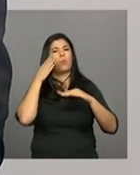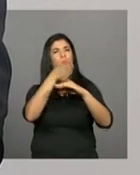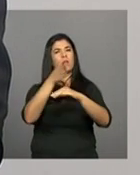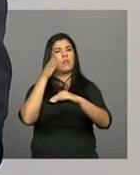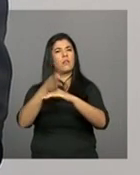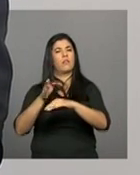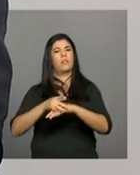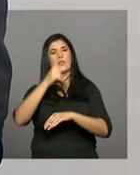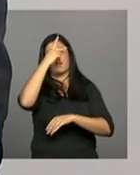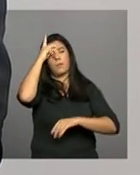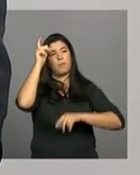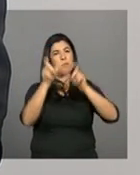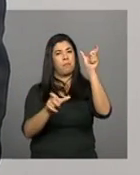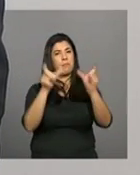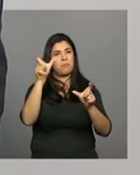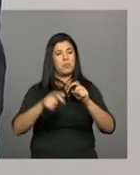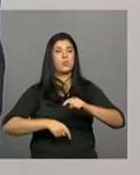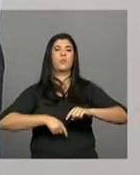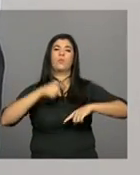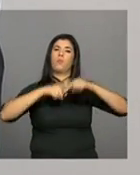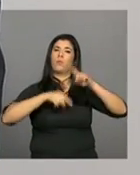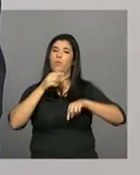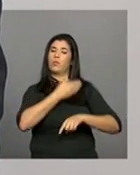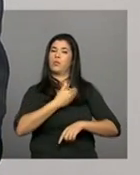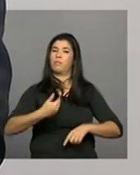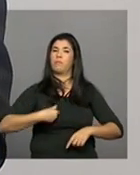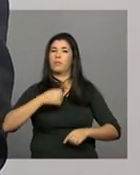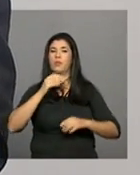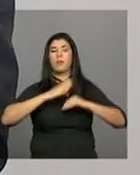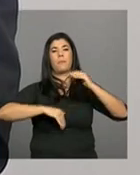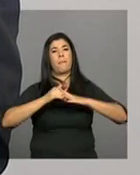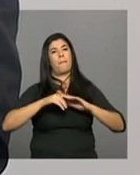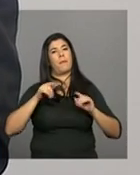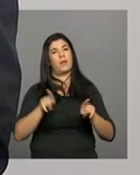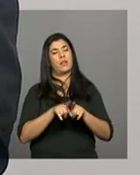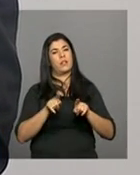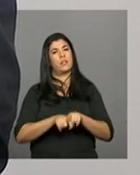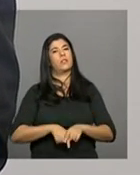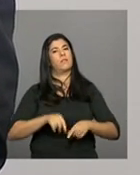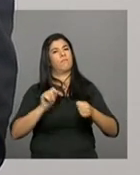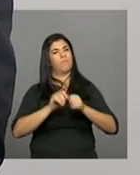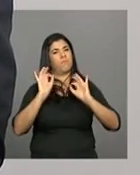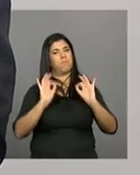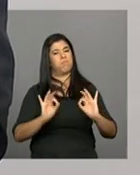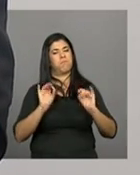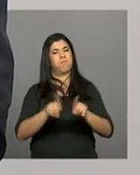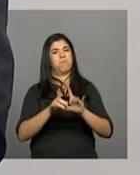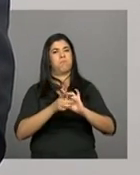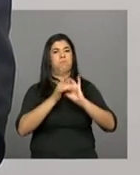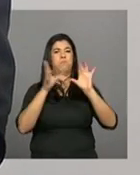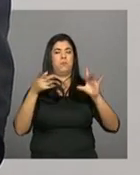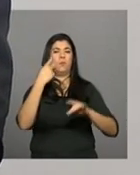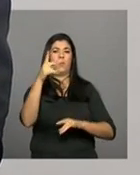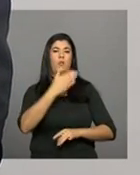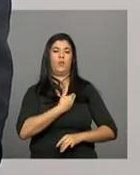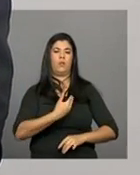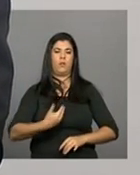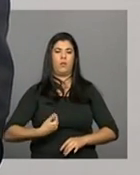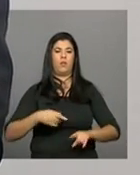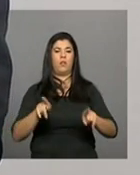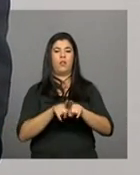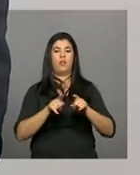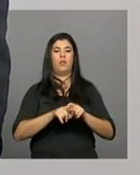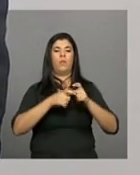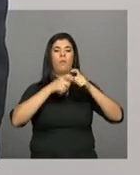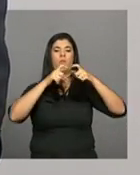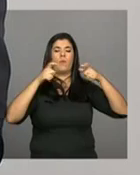pessoas com políticas públicas práticas, eficientes e libertadoras. Seu governo, isso é inegável, ampliou